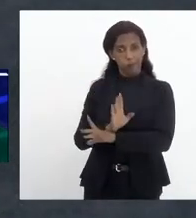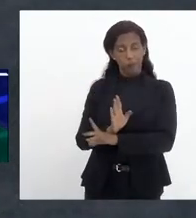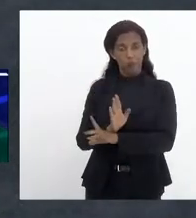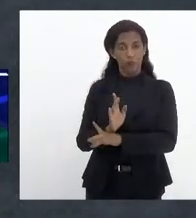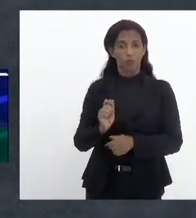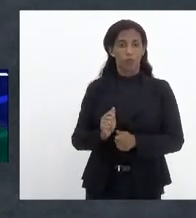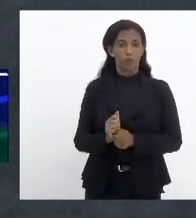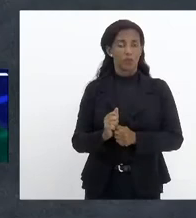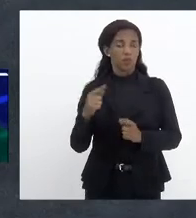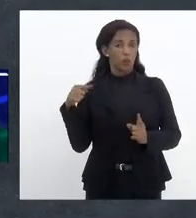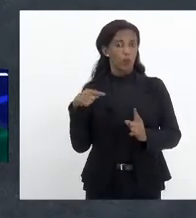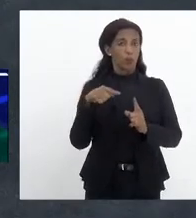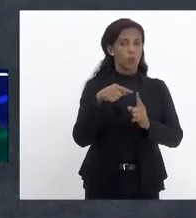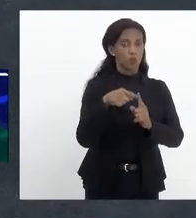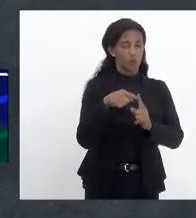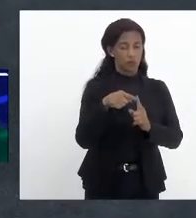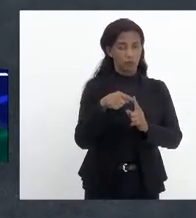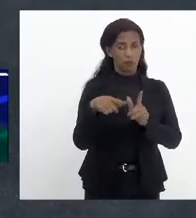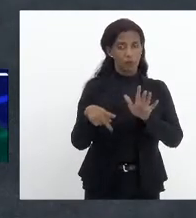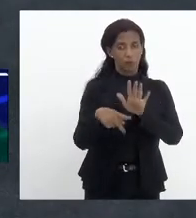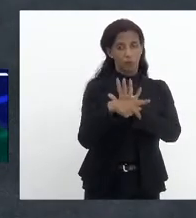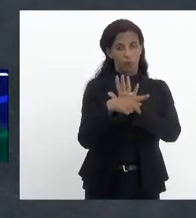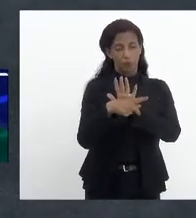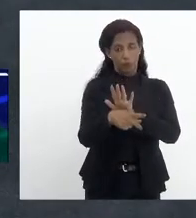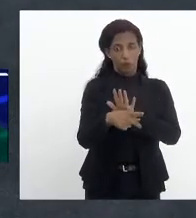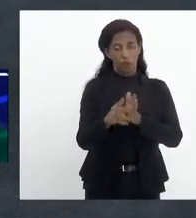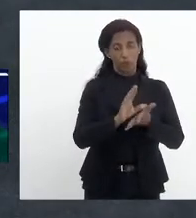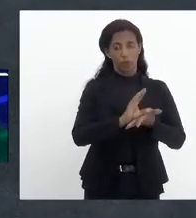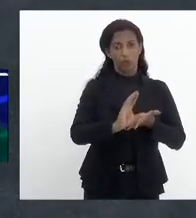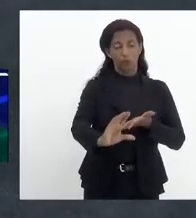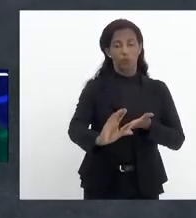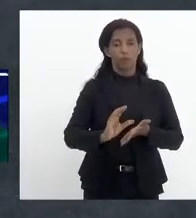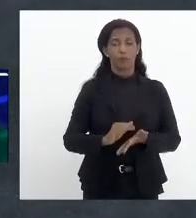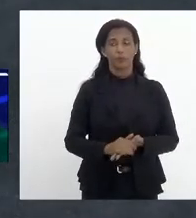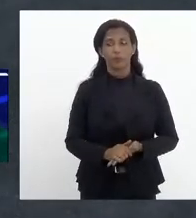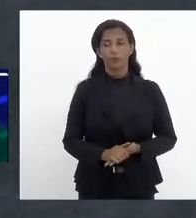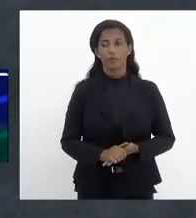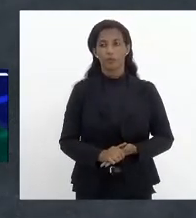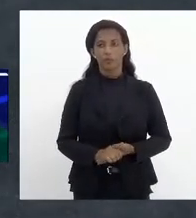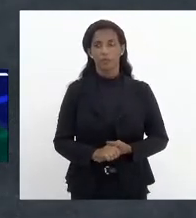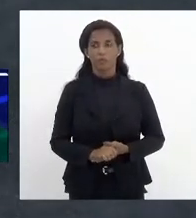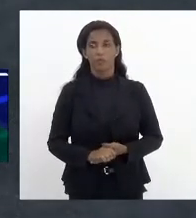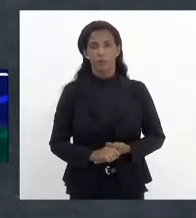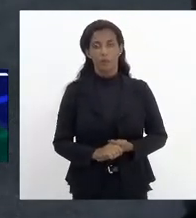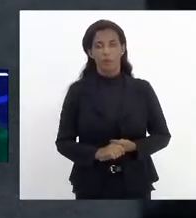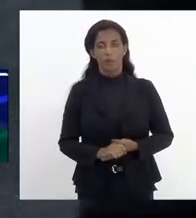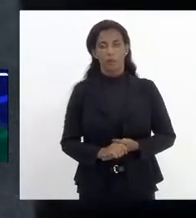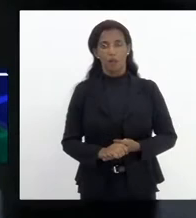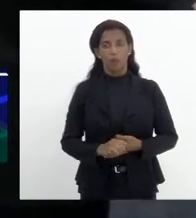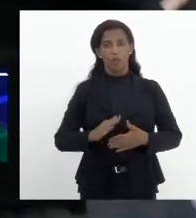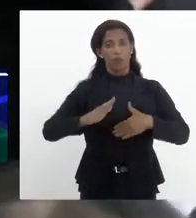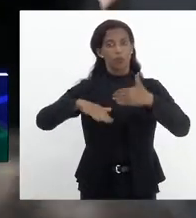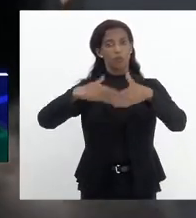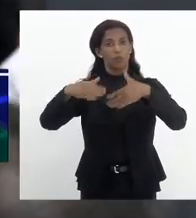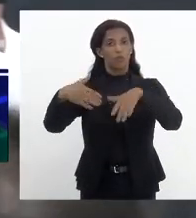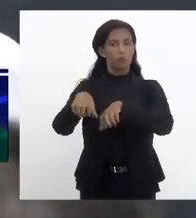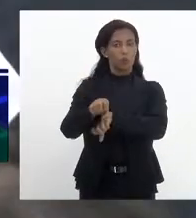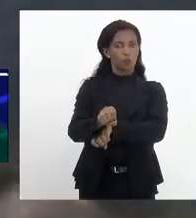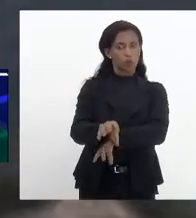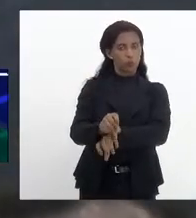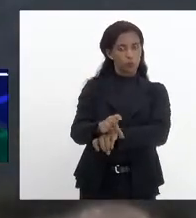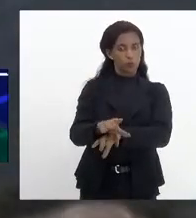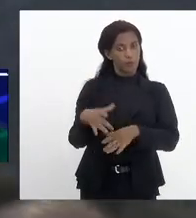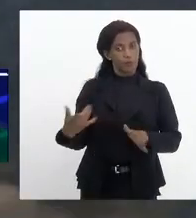serem objeto de destinação de recursos para manutenção e desenvolvimento do ensino. Então, a